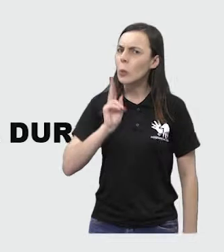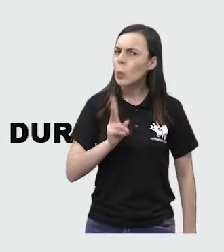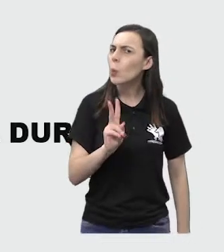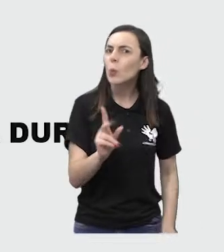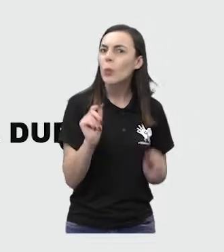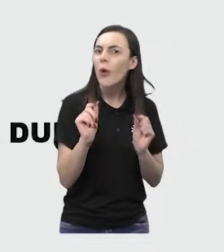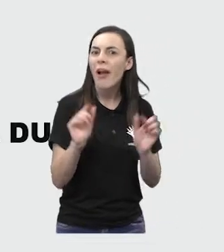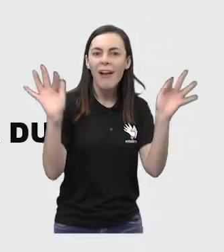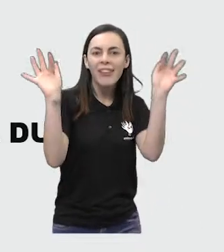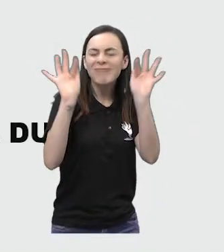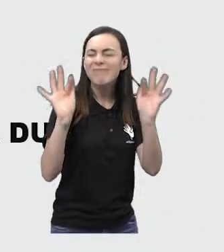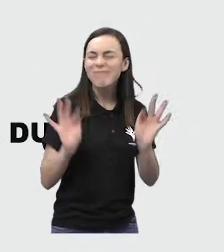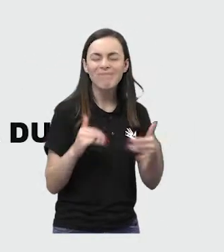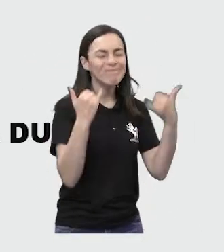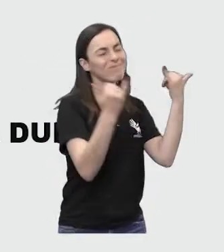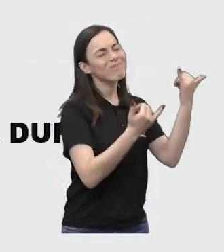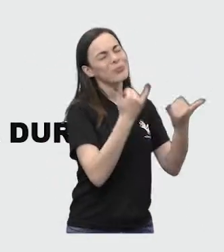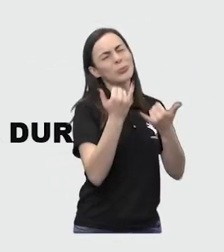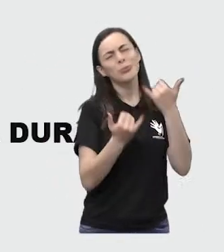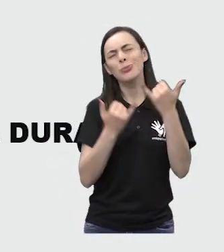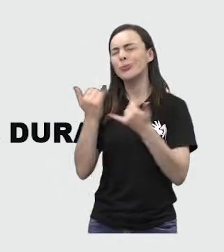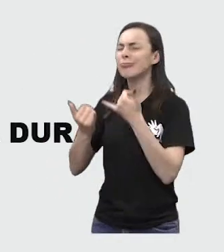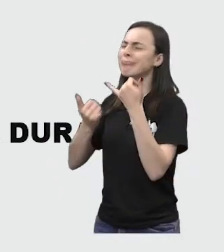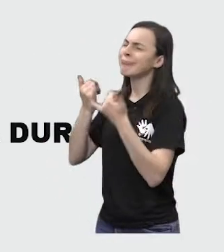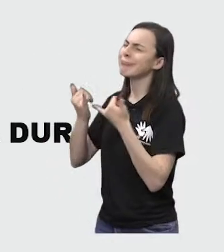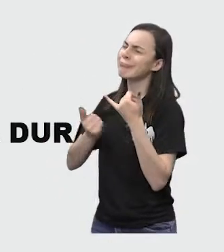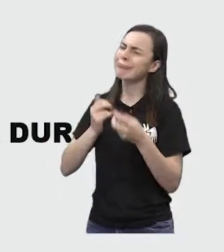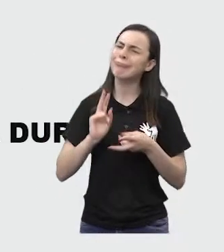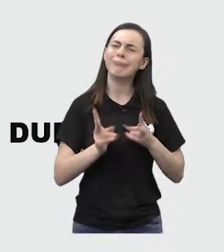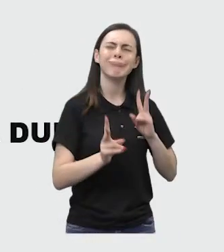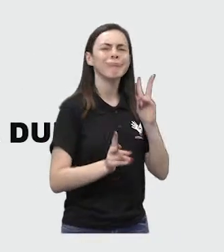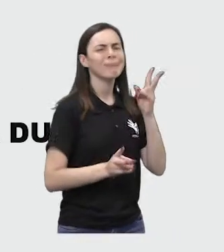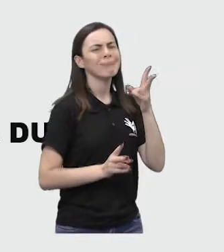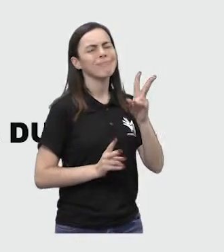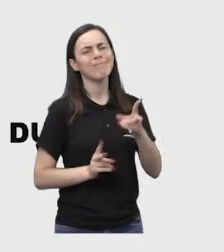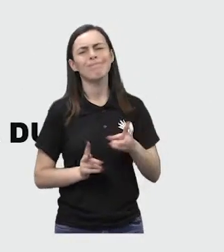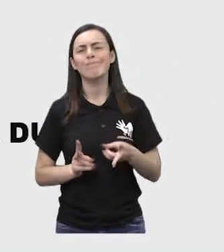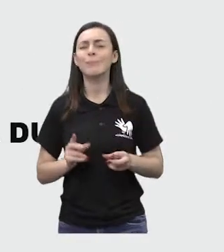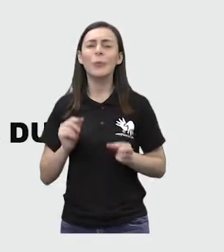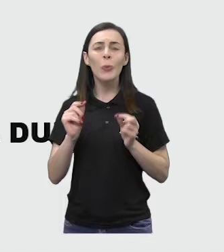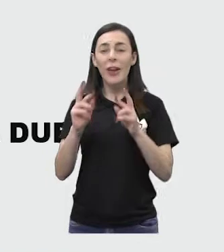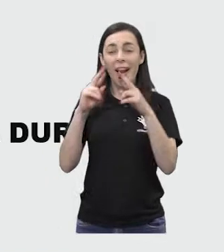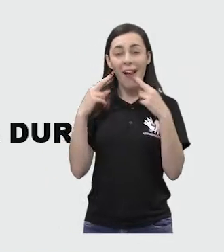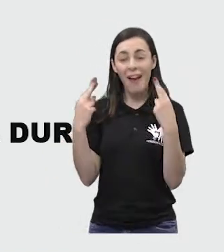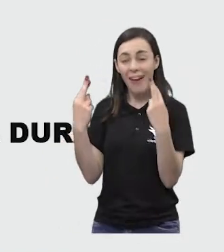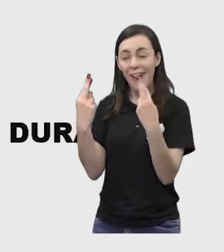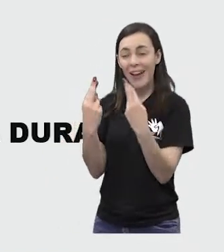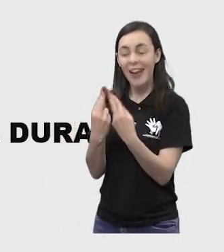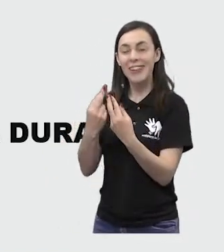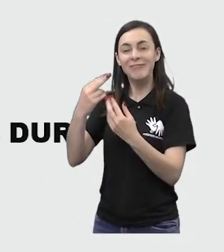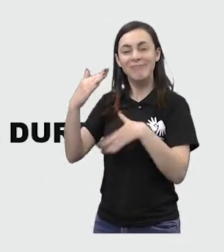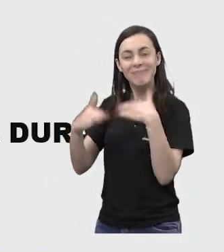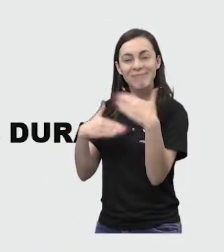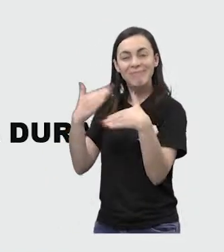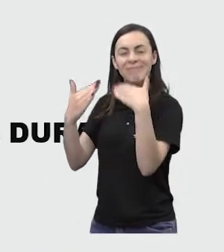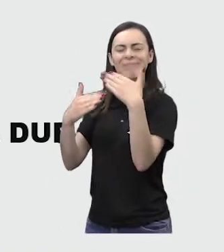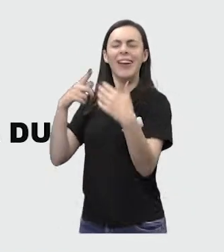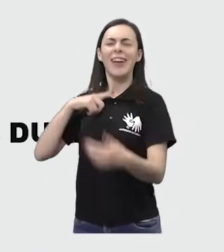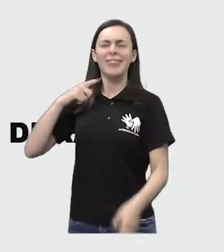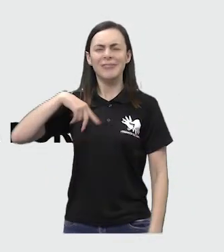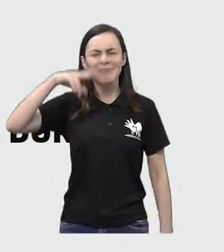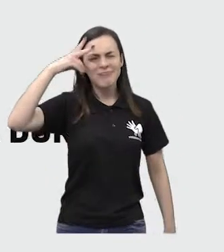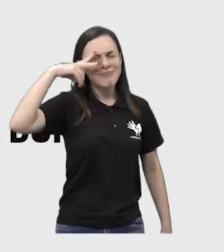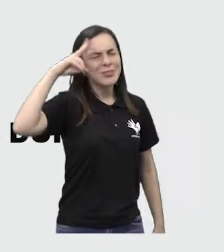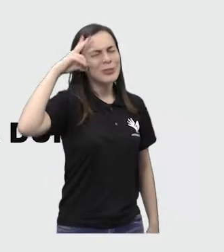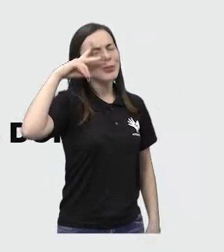eles continuaram felizes brincando e brincando sem parar construindo um novo rein para viver